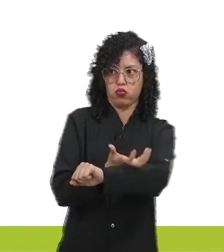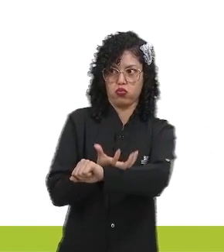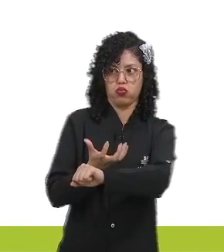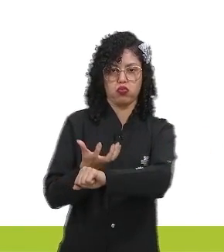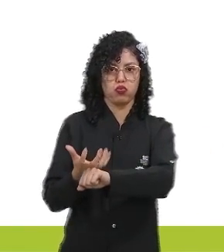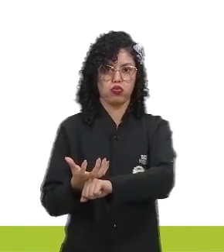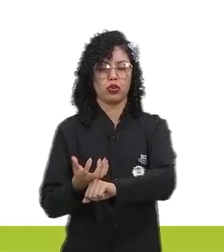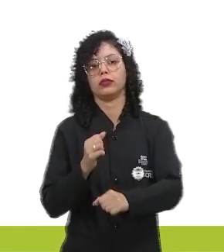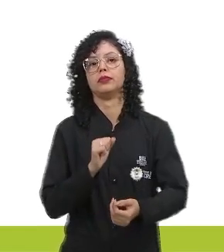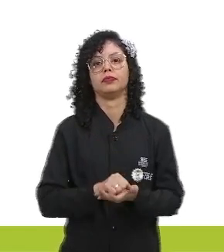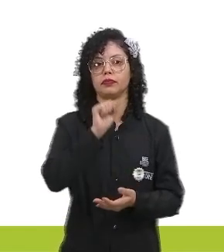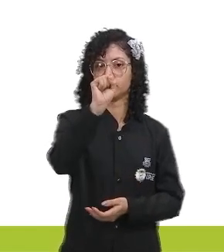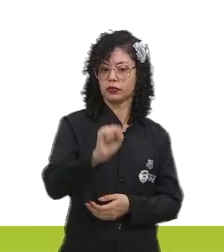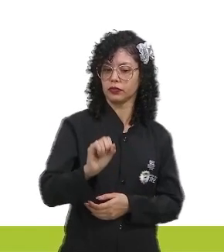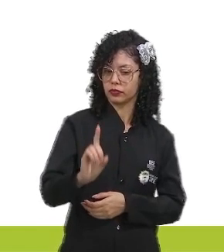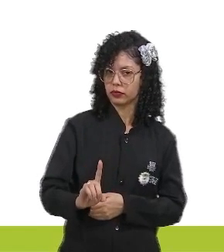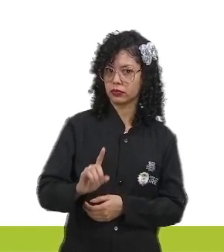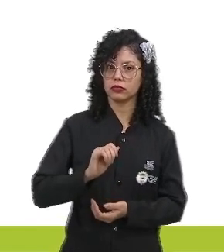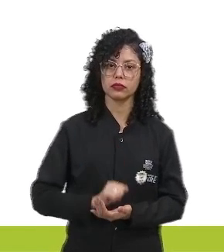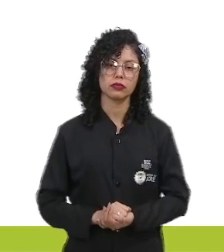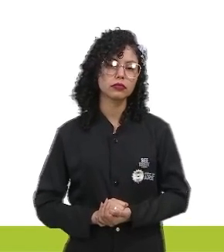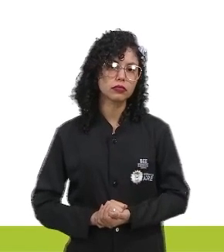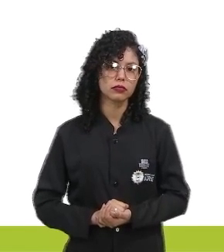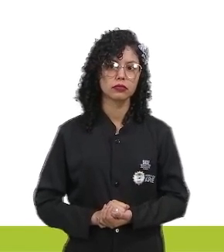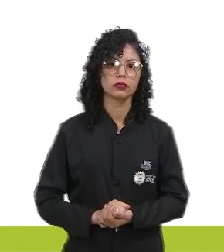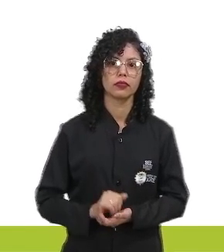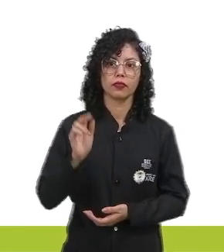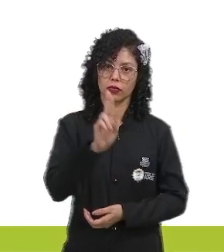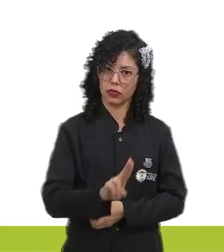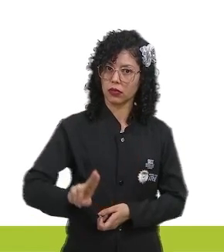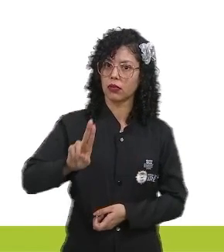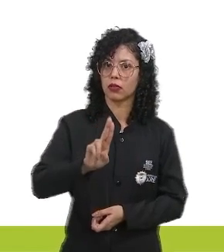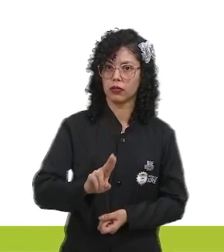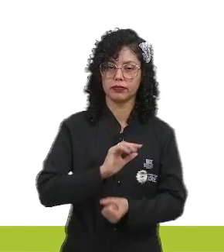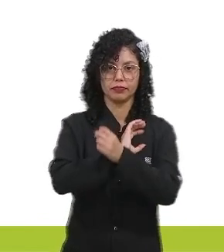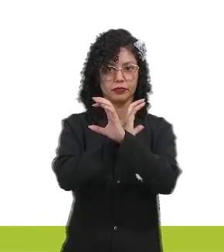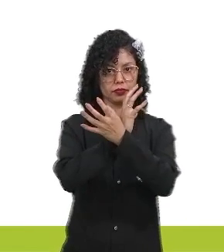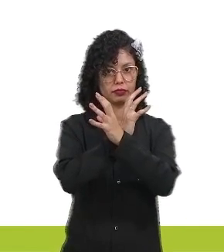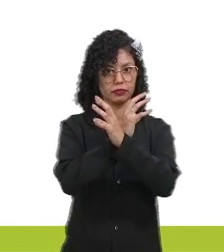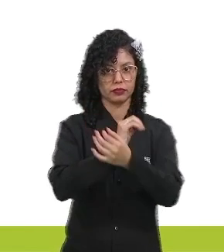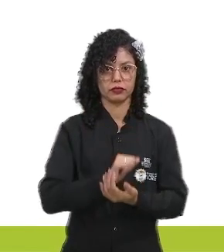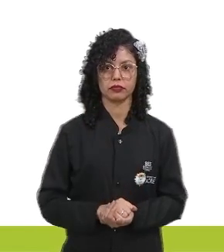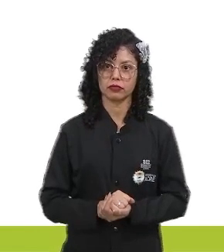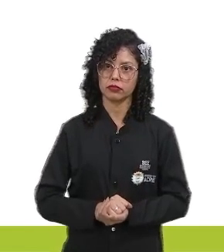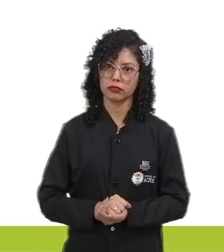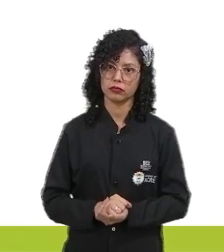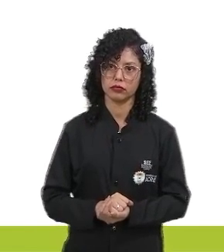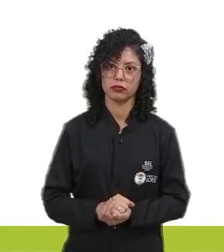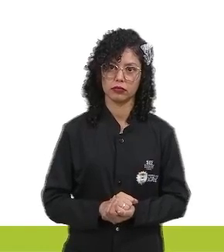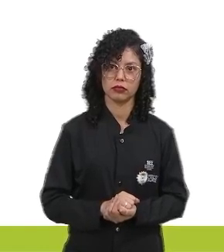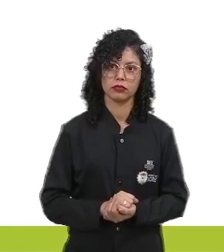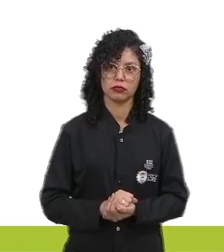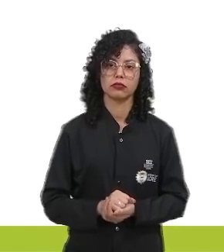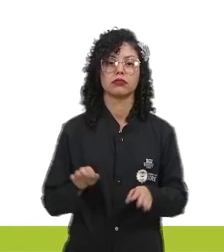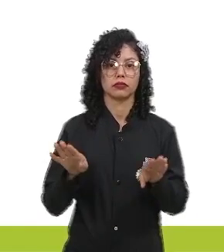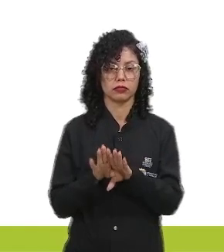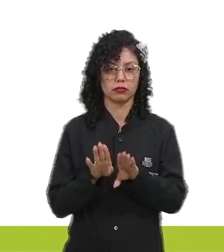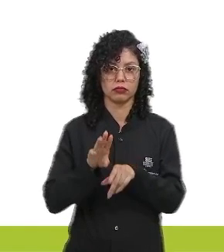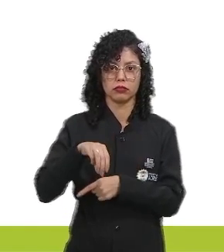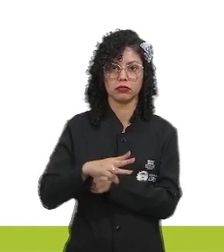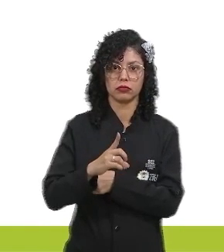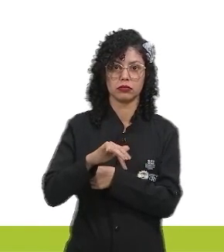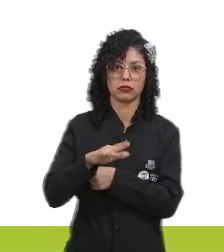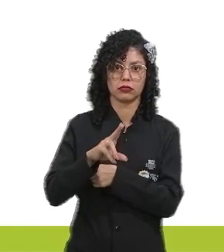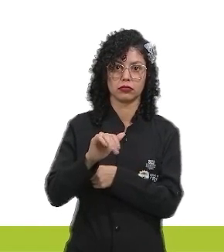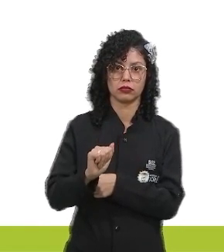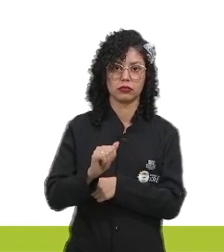região sudeste do Brasil, né? Faz uso da mão de obra escrava e também da monocultura, né, que a gente